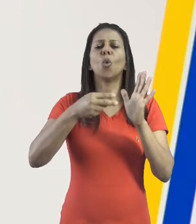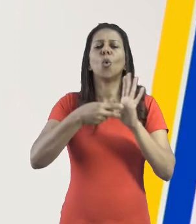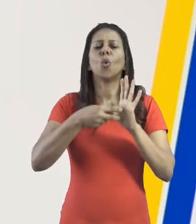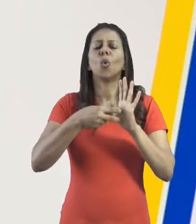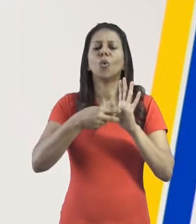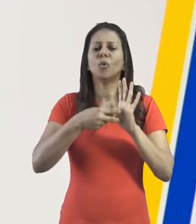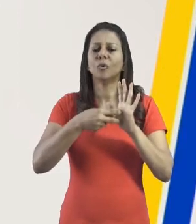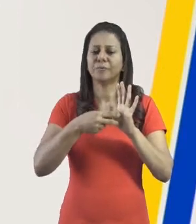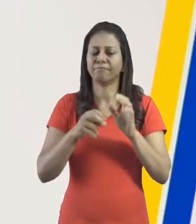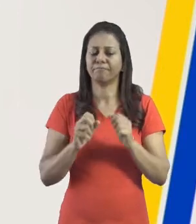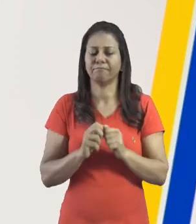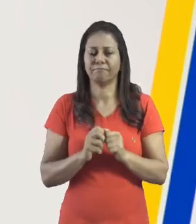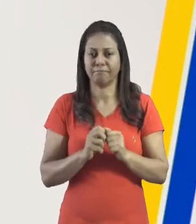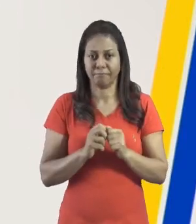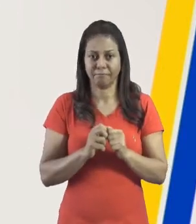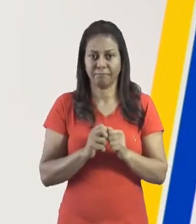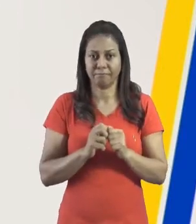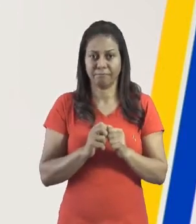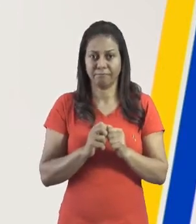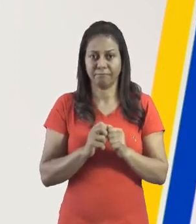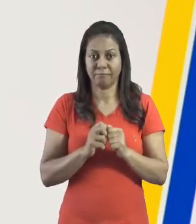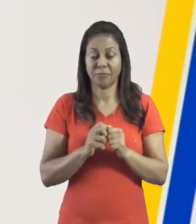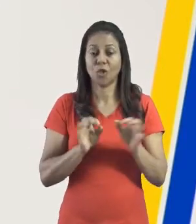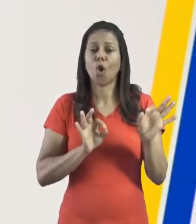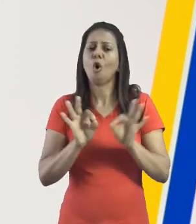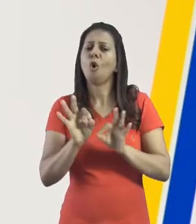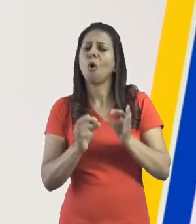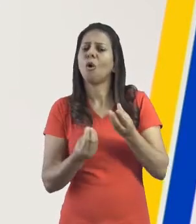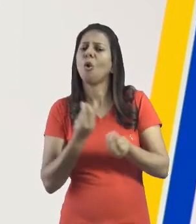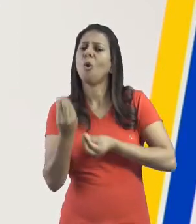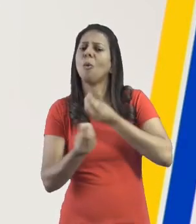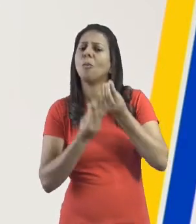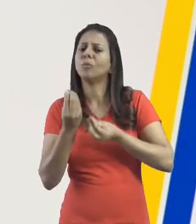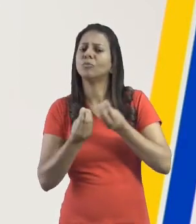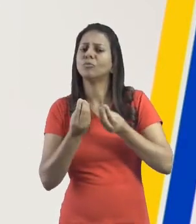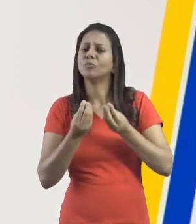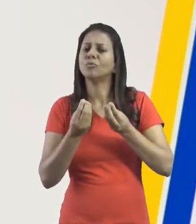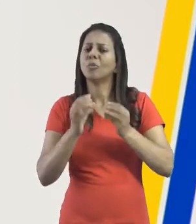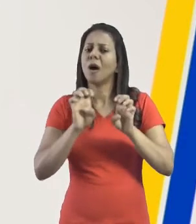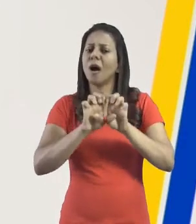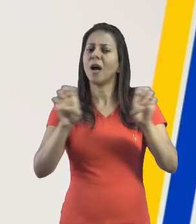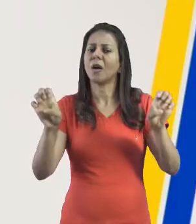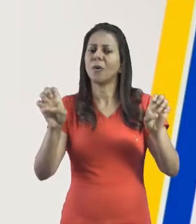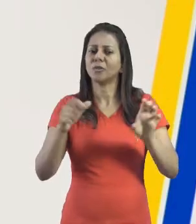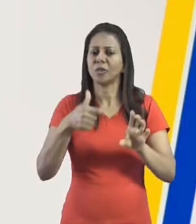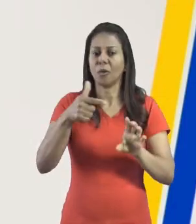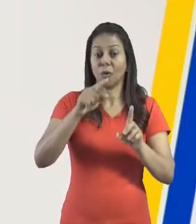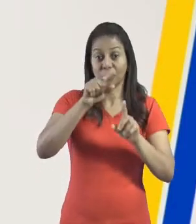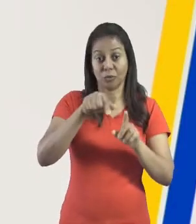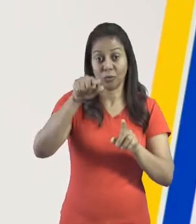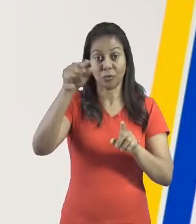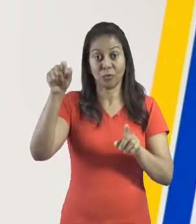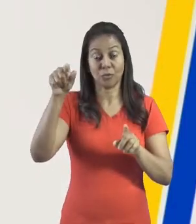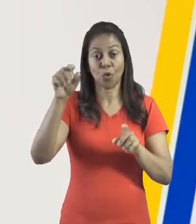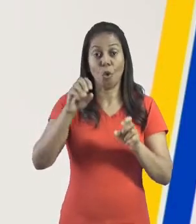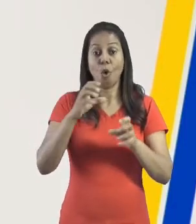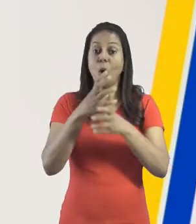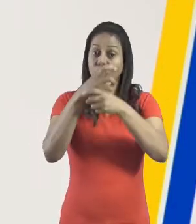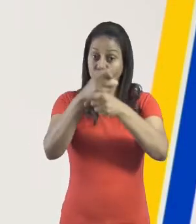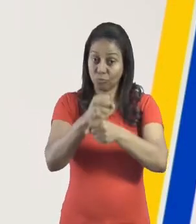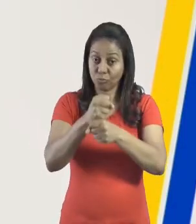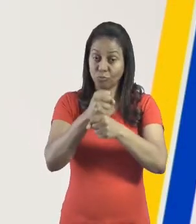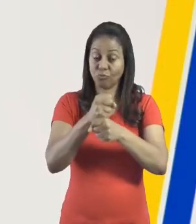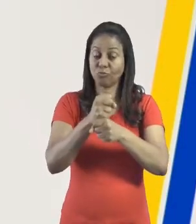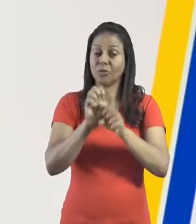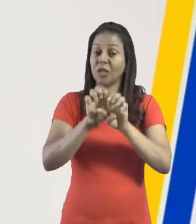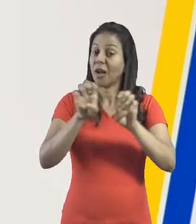equação do segundo grau, formas de uma equação do segundo grau, raiz ou solução de uma equação